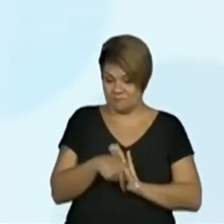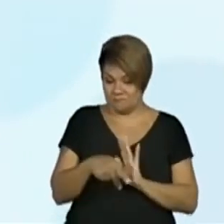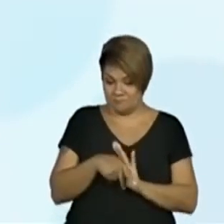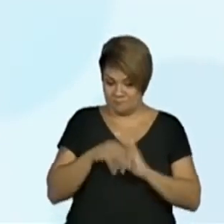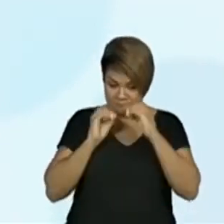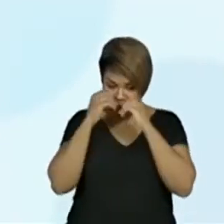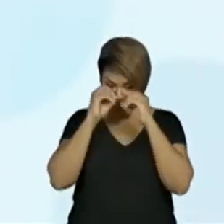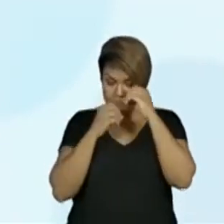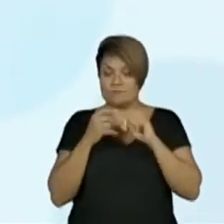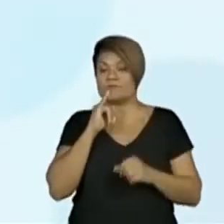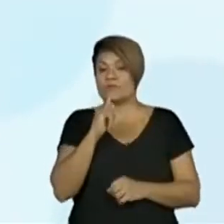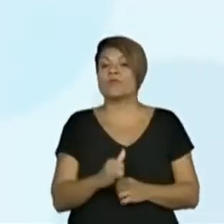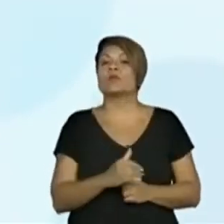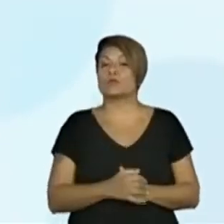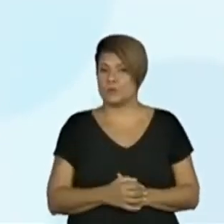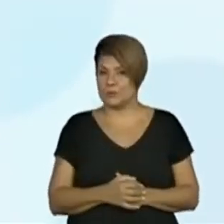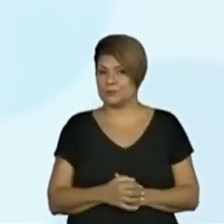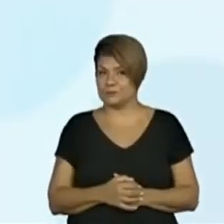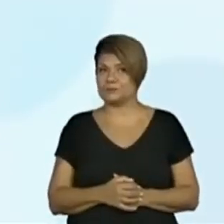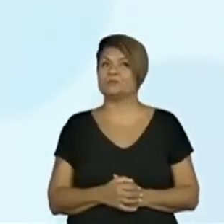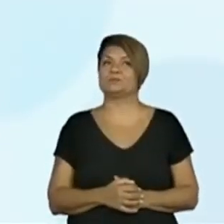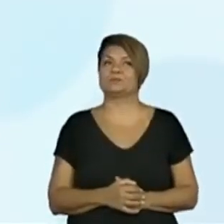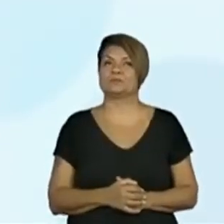personagem falando o quê?